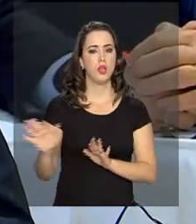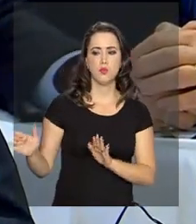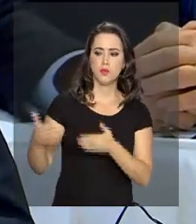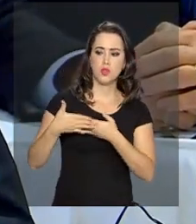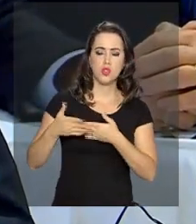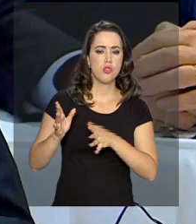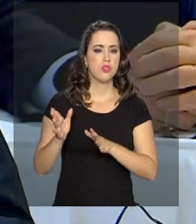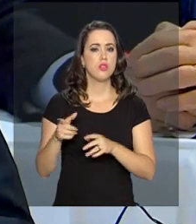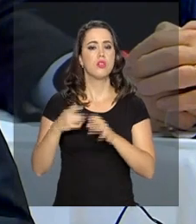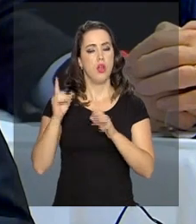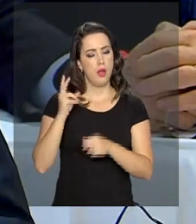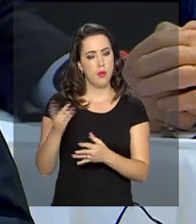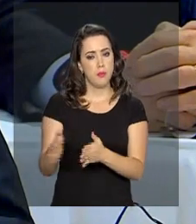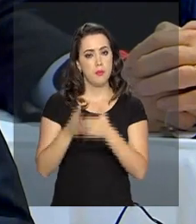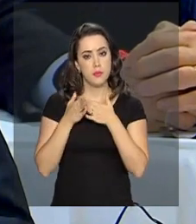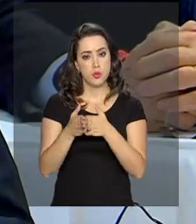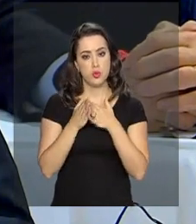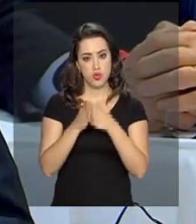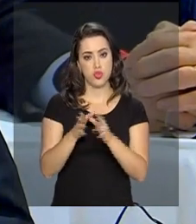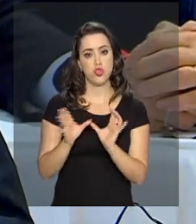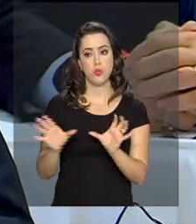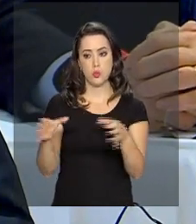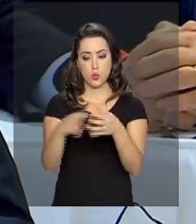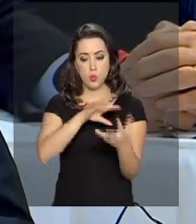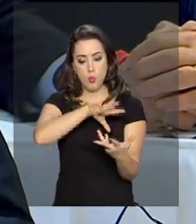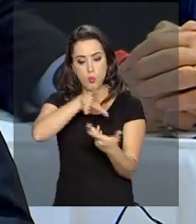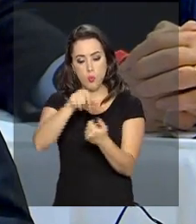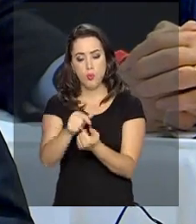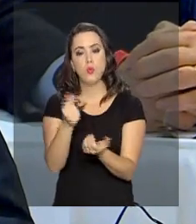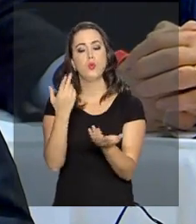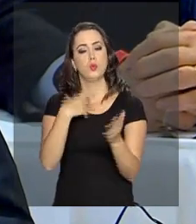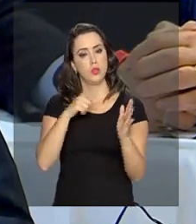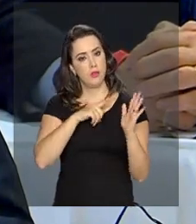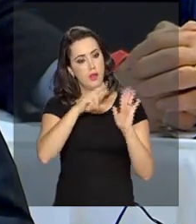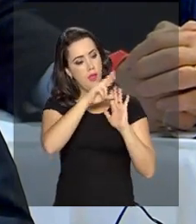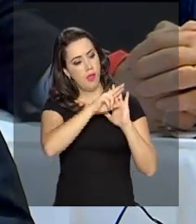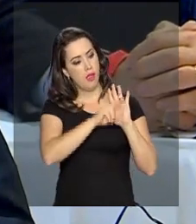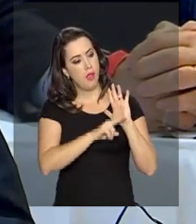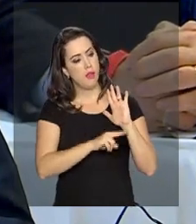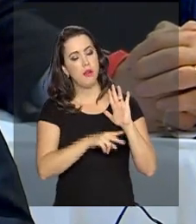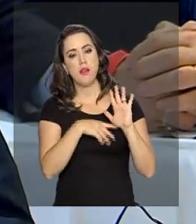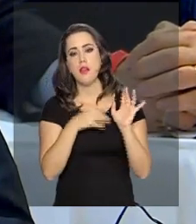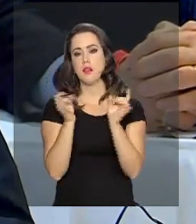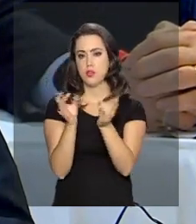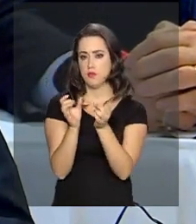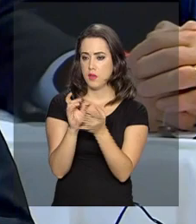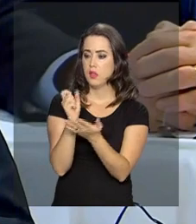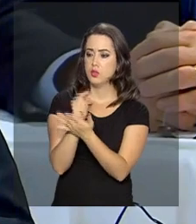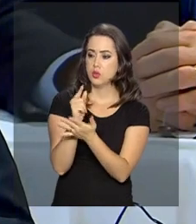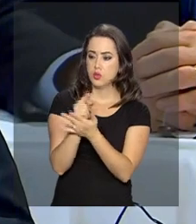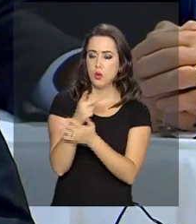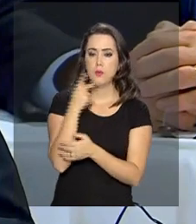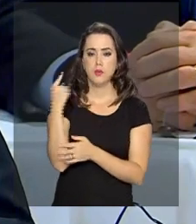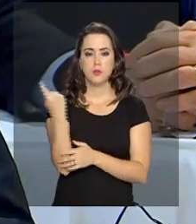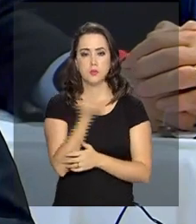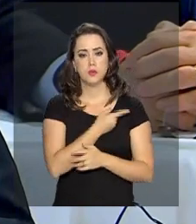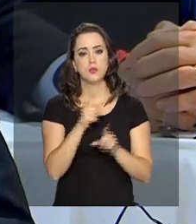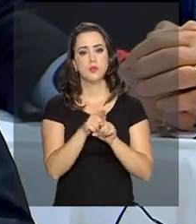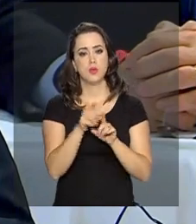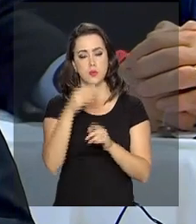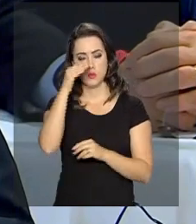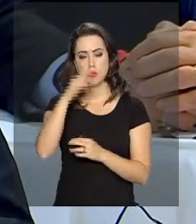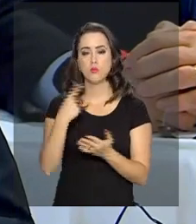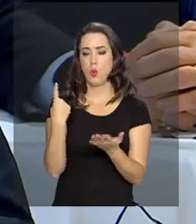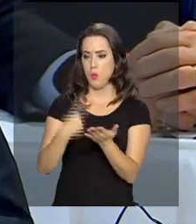em defesa de um sistema internacional de comércio baseado em regras. Reafirmamos nosso respaldo à Organização Mundial